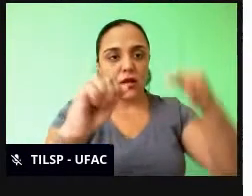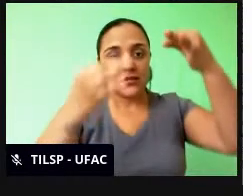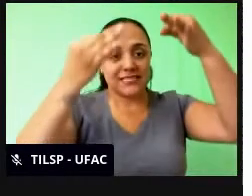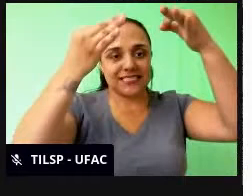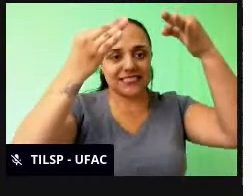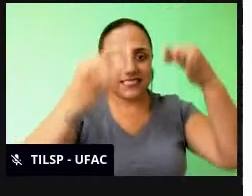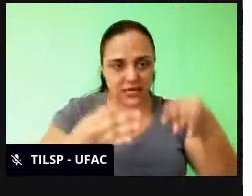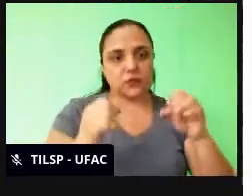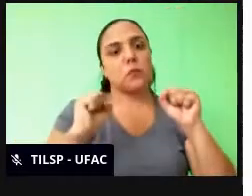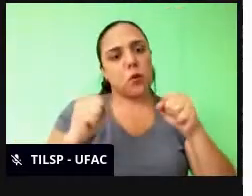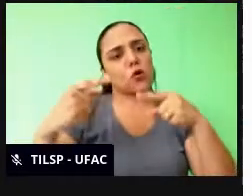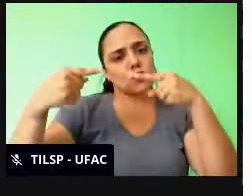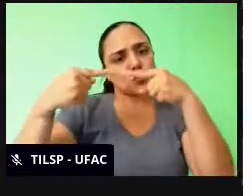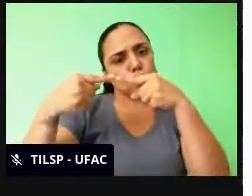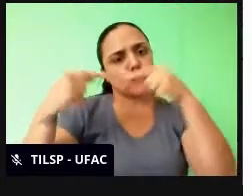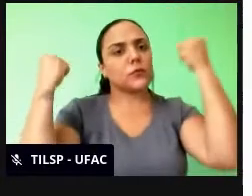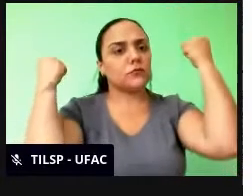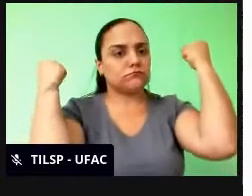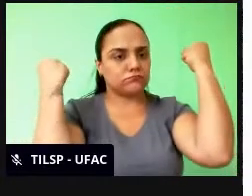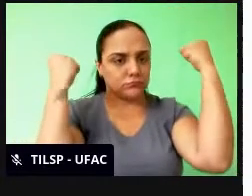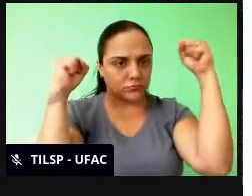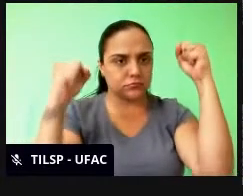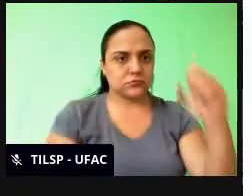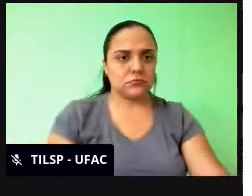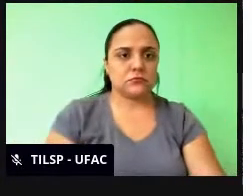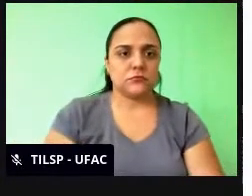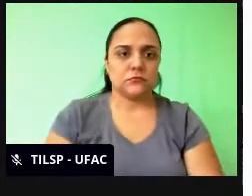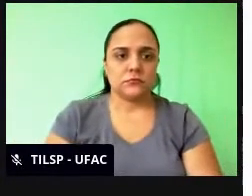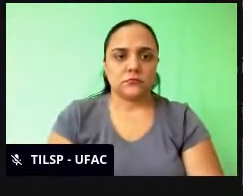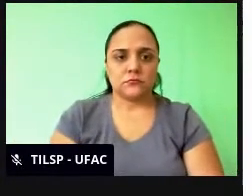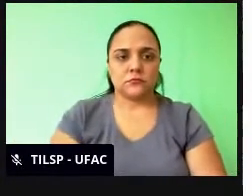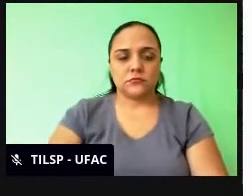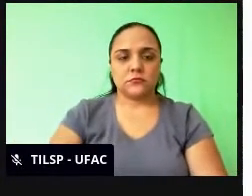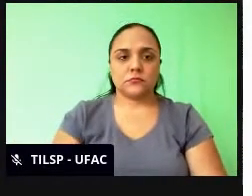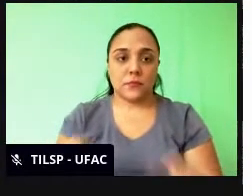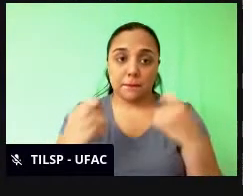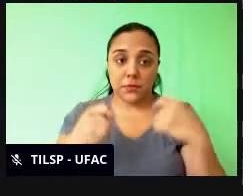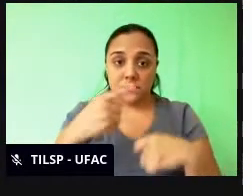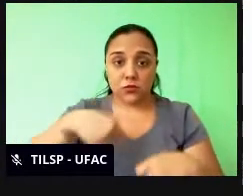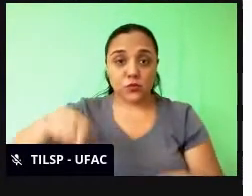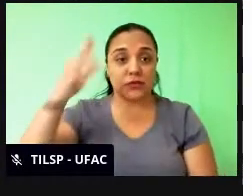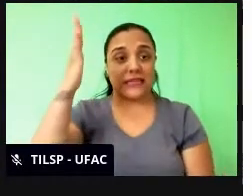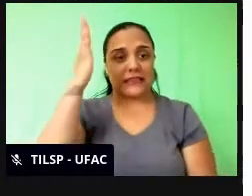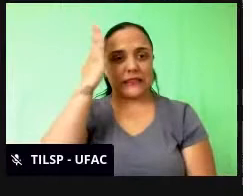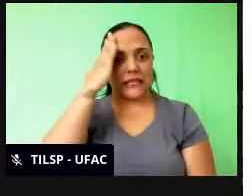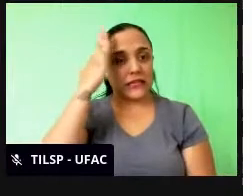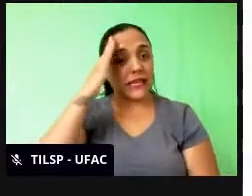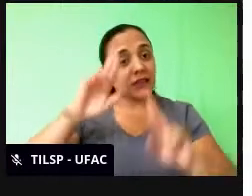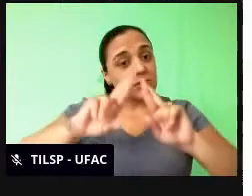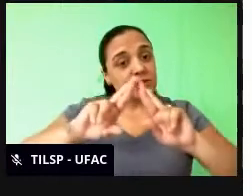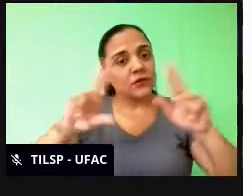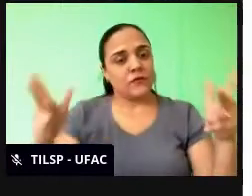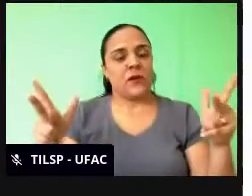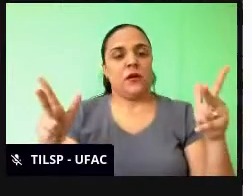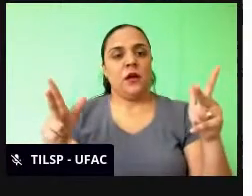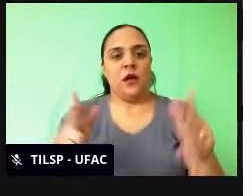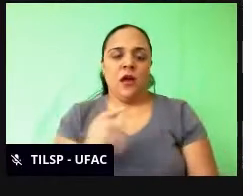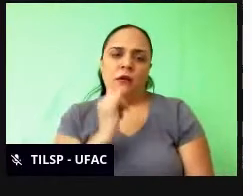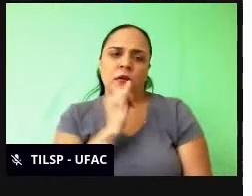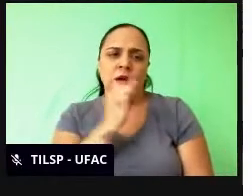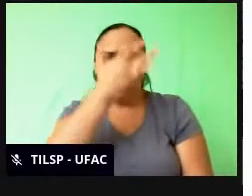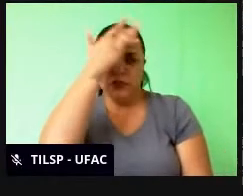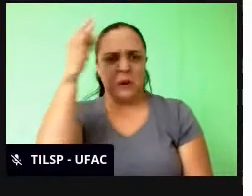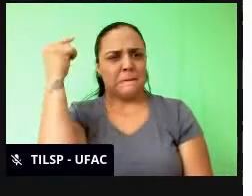prática esportiva. Já vamos desmistificando e desconstruindo alguns preconceitos que a gente tem em relação